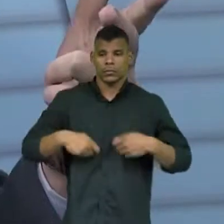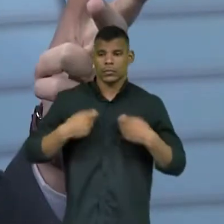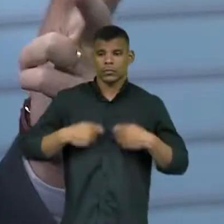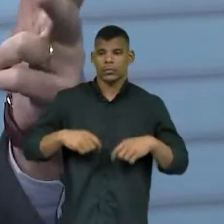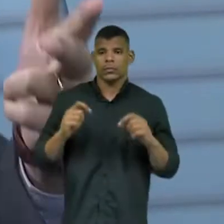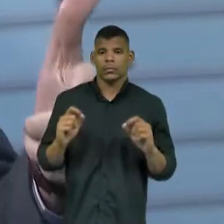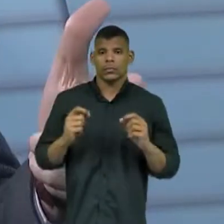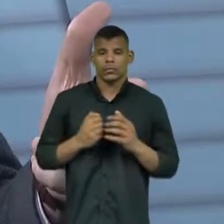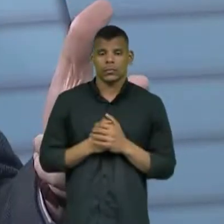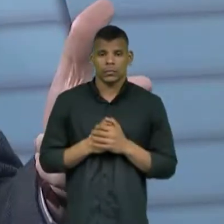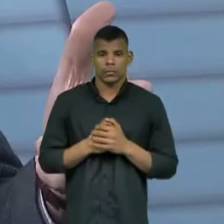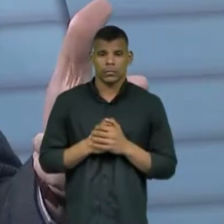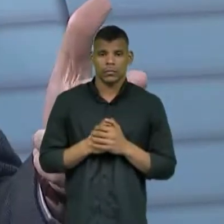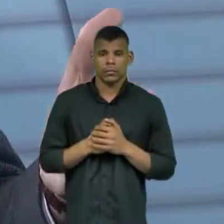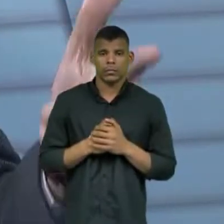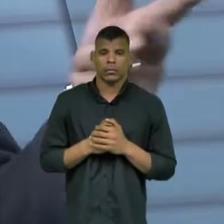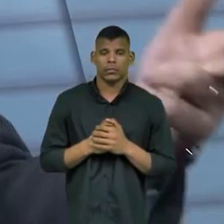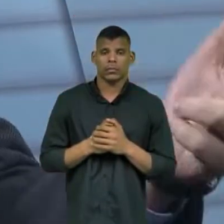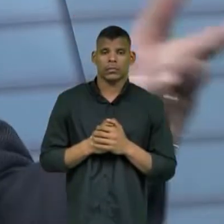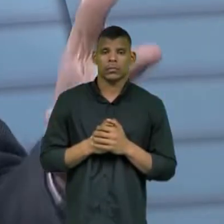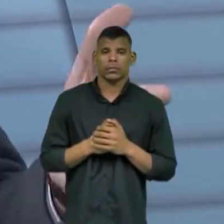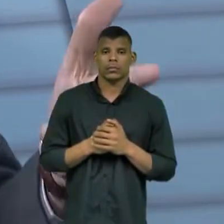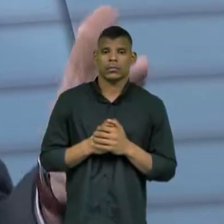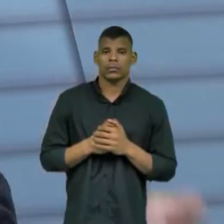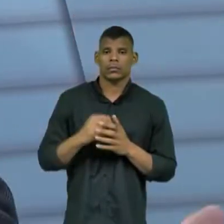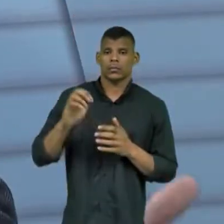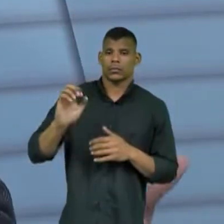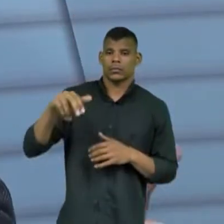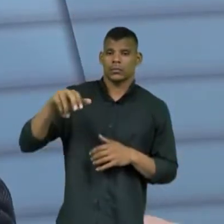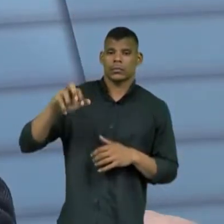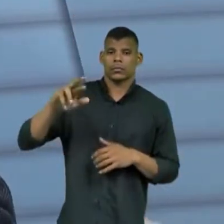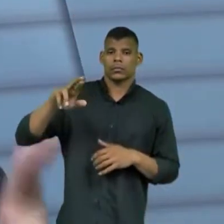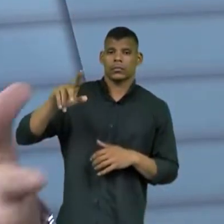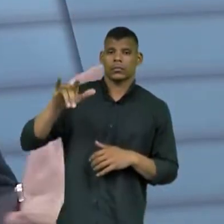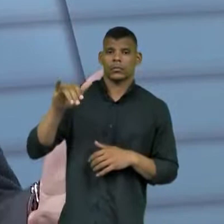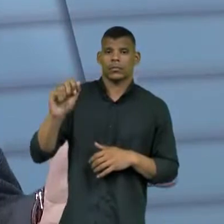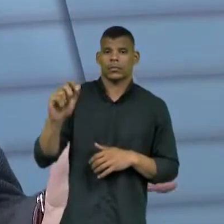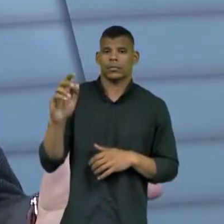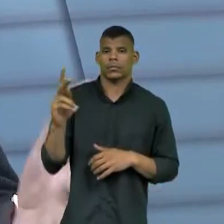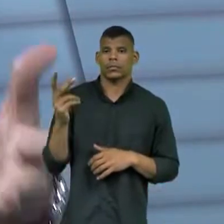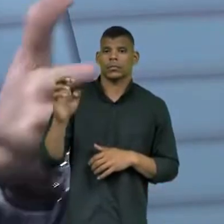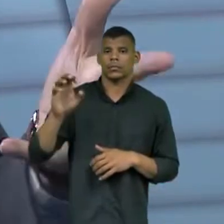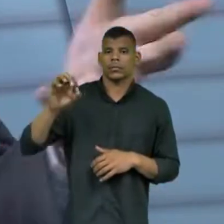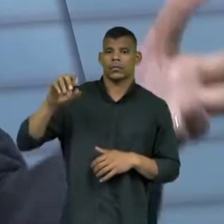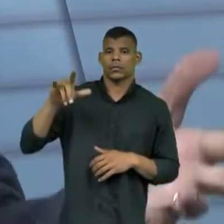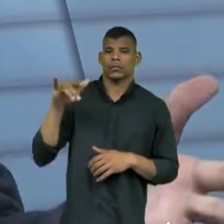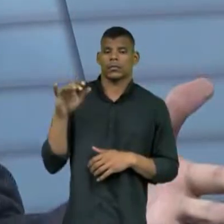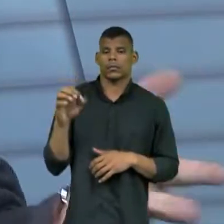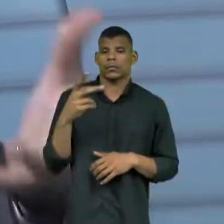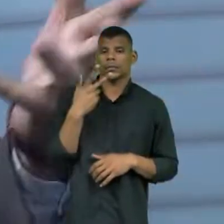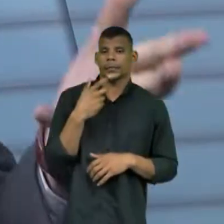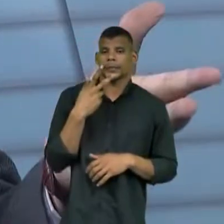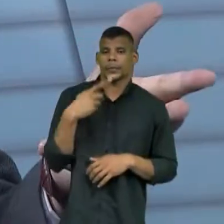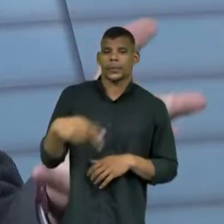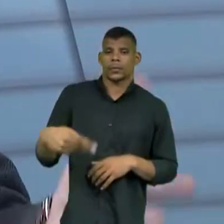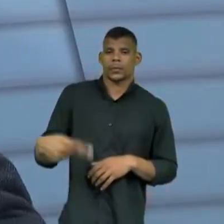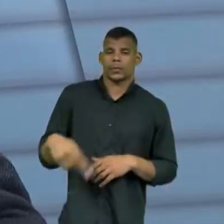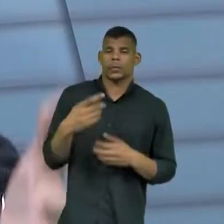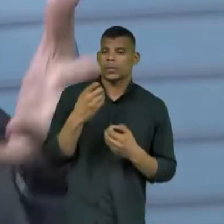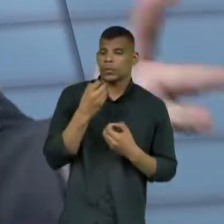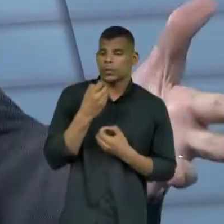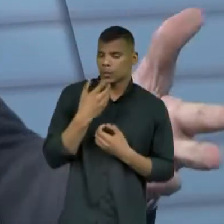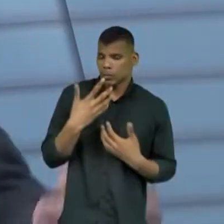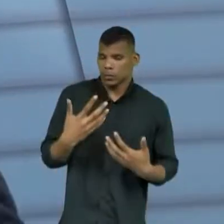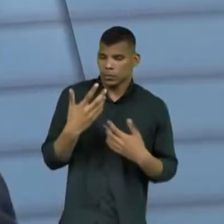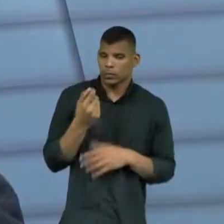sol e vento, que é energia solar e energia eólica. E o Ceará foi muito bem aquinhoado pela natureza